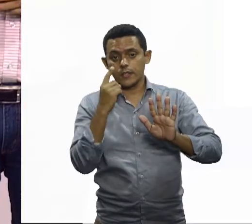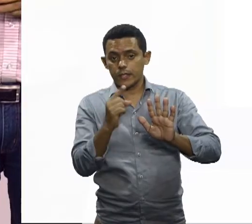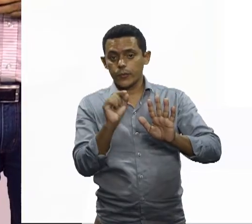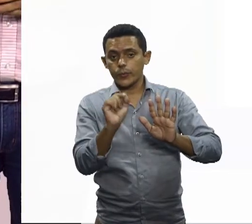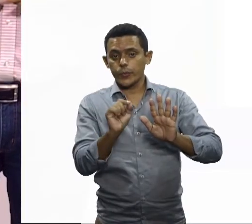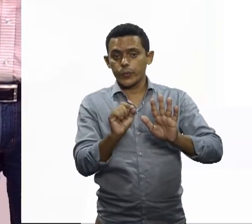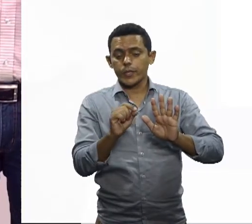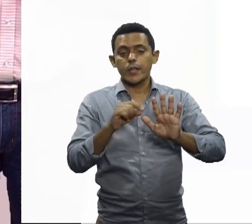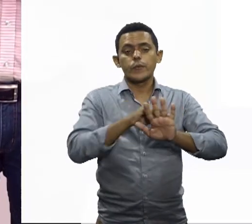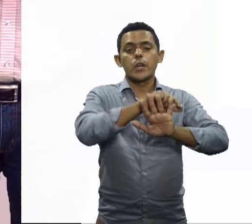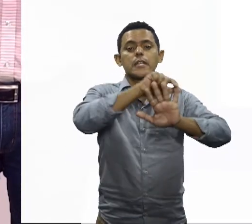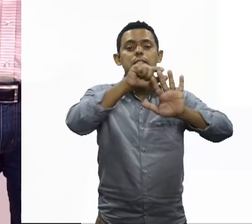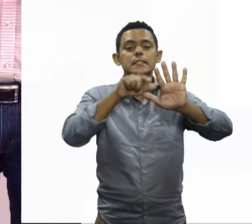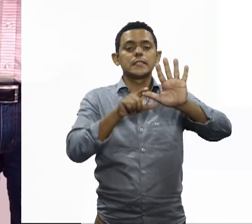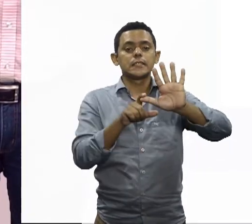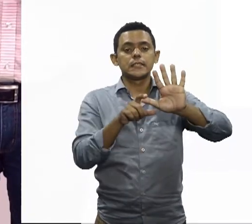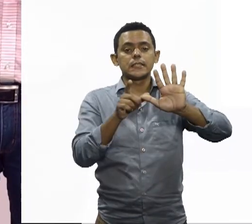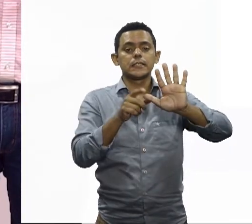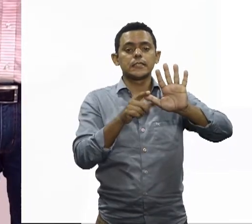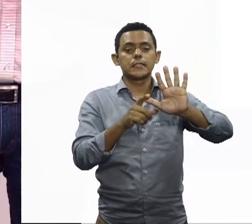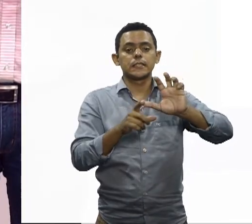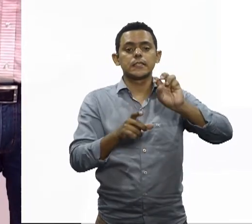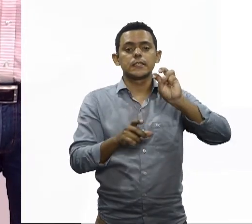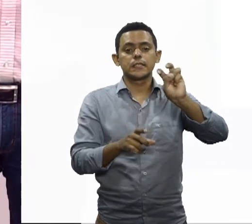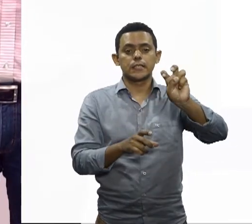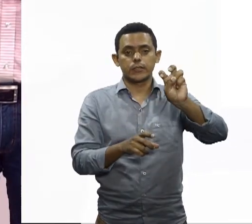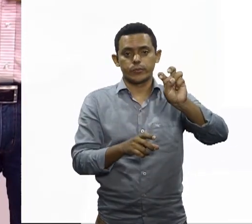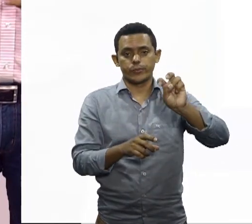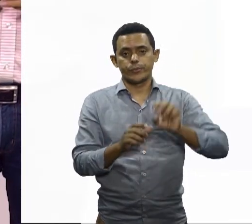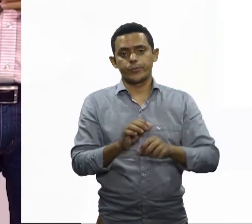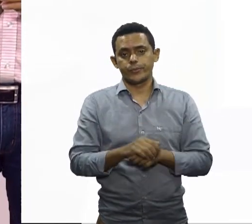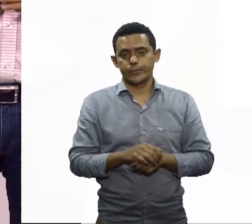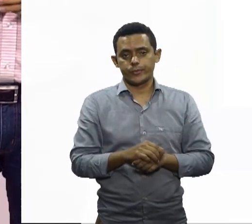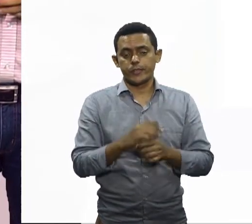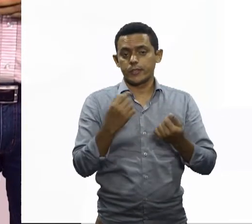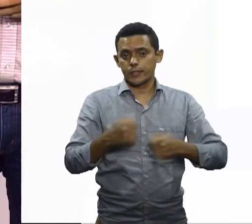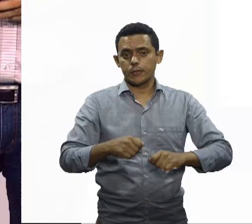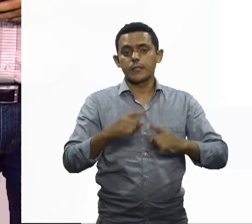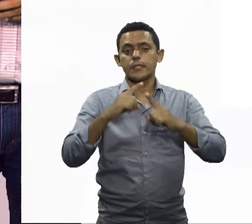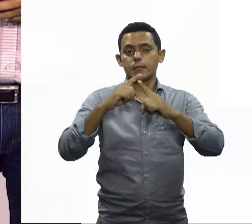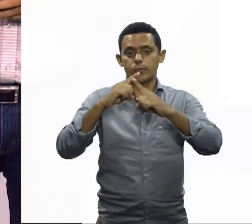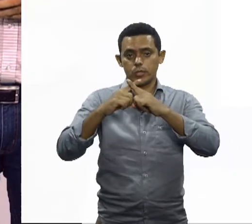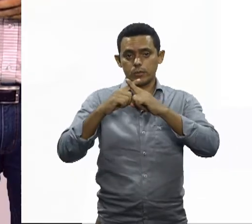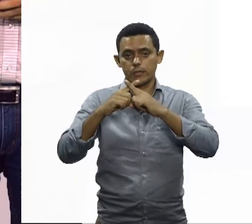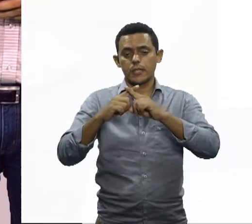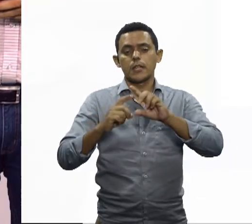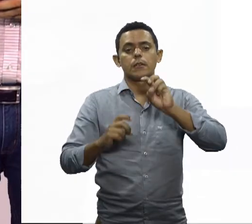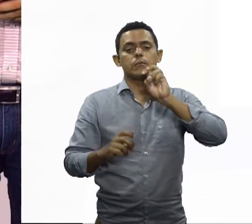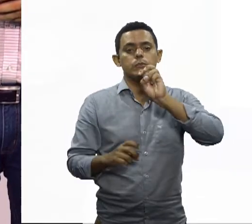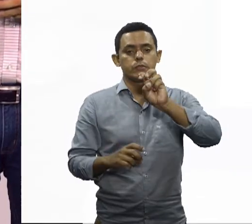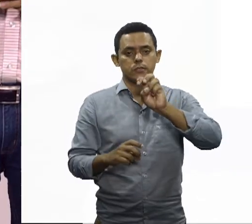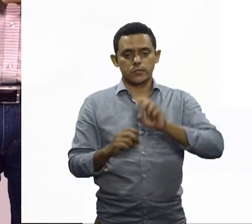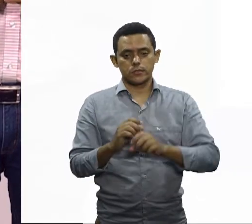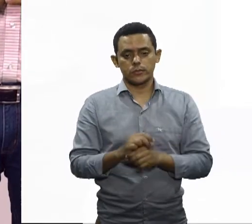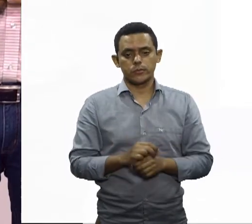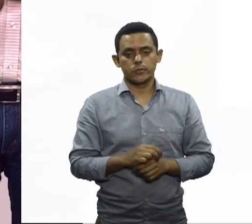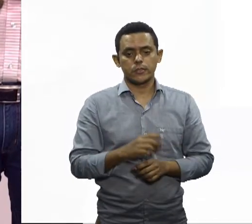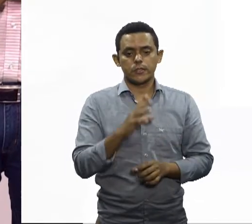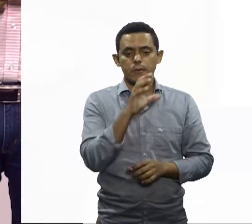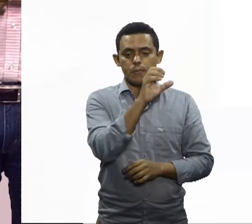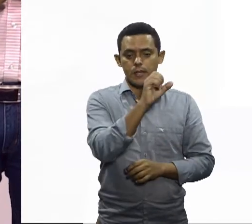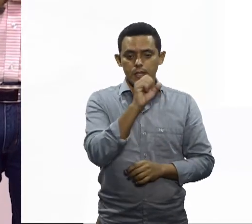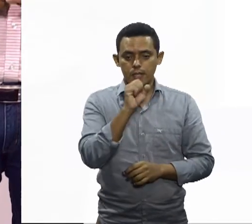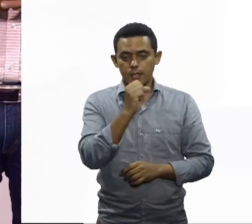pegar esse valor e vou ter que multiplicá-lo por 5. Então, multiplicando por 5, então, a